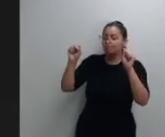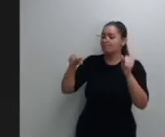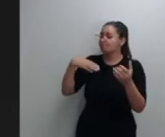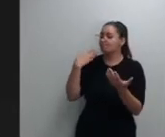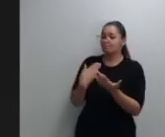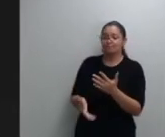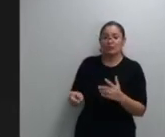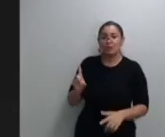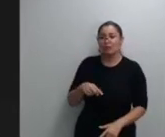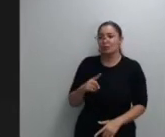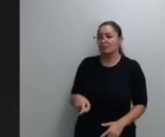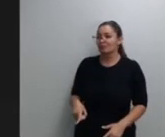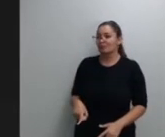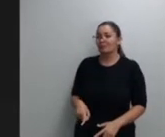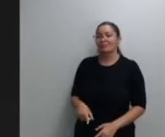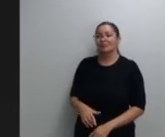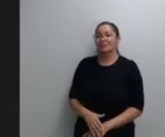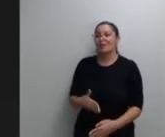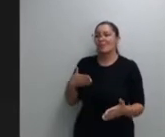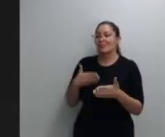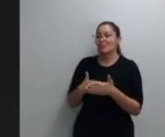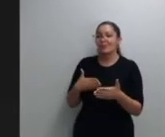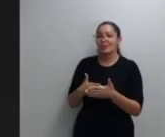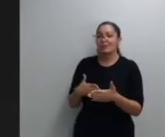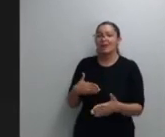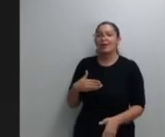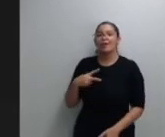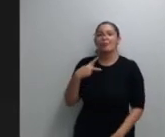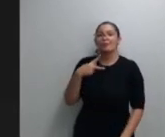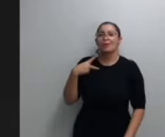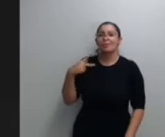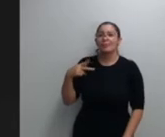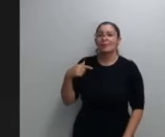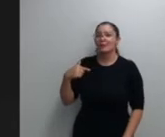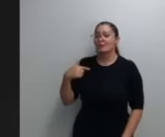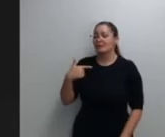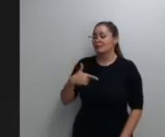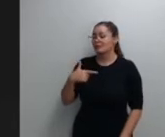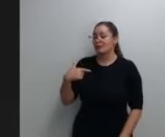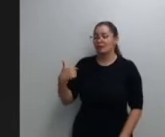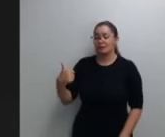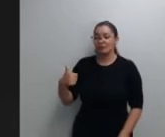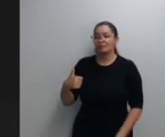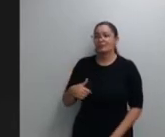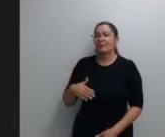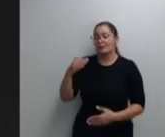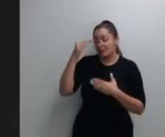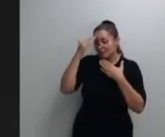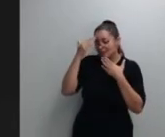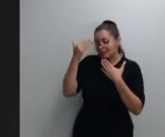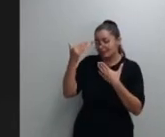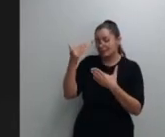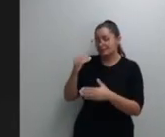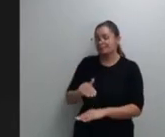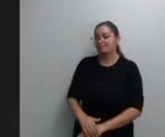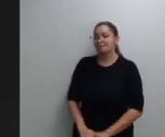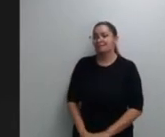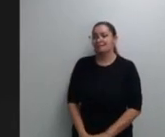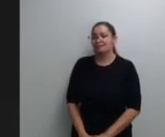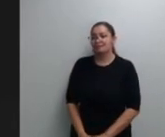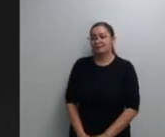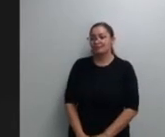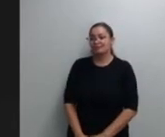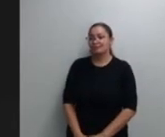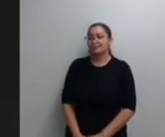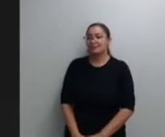eliminar, deferida na TP 2158 e agradeço a atenção com que foi ouvido. muito